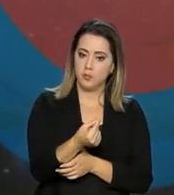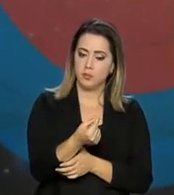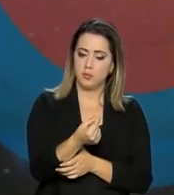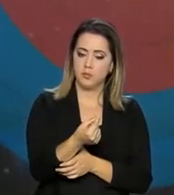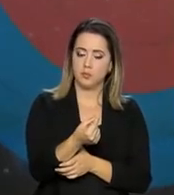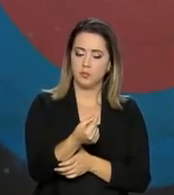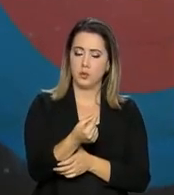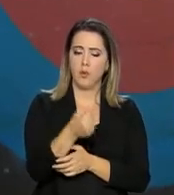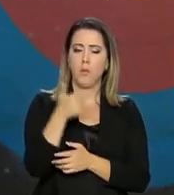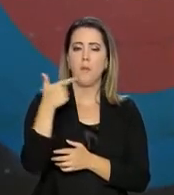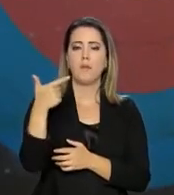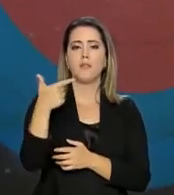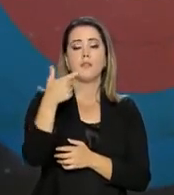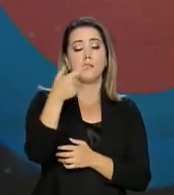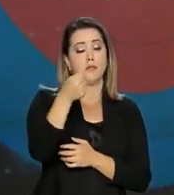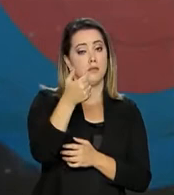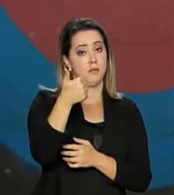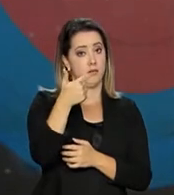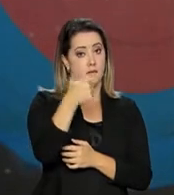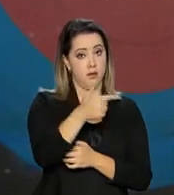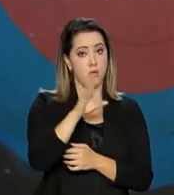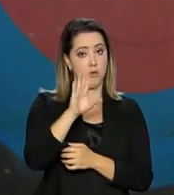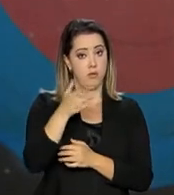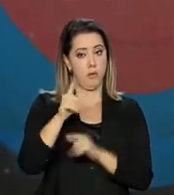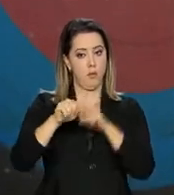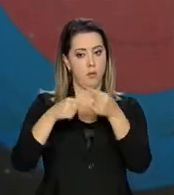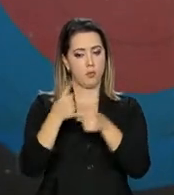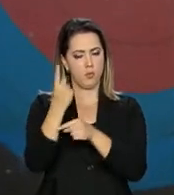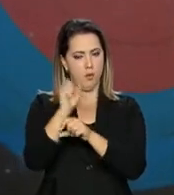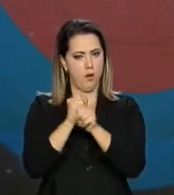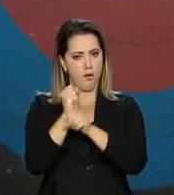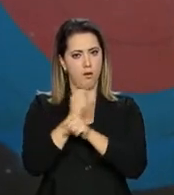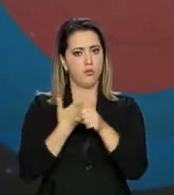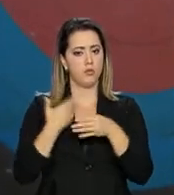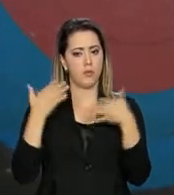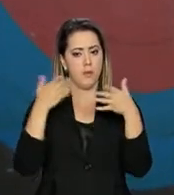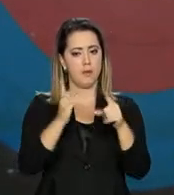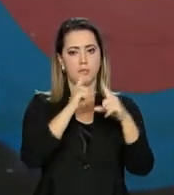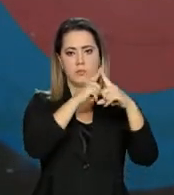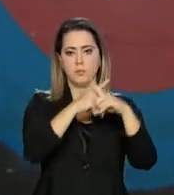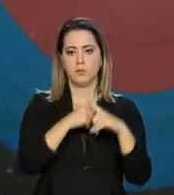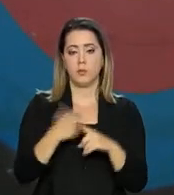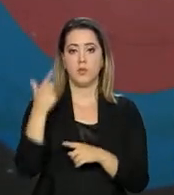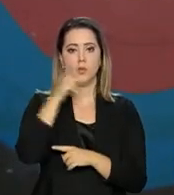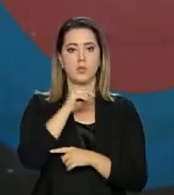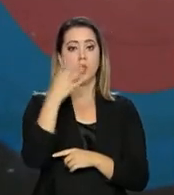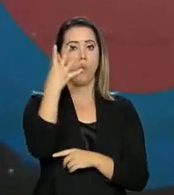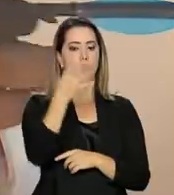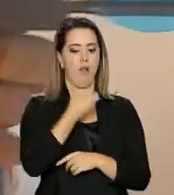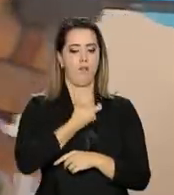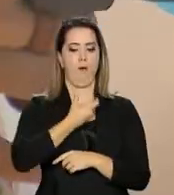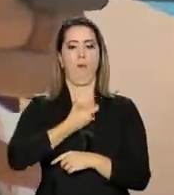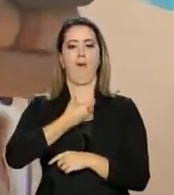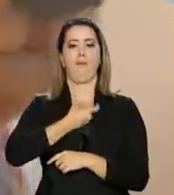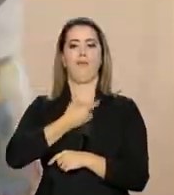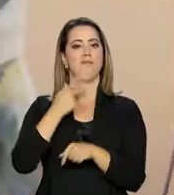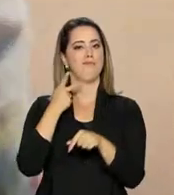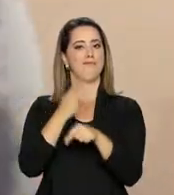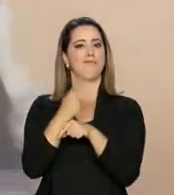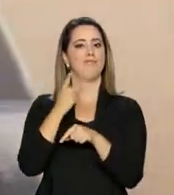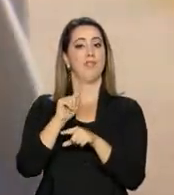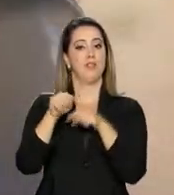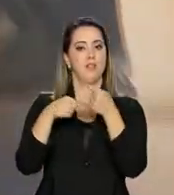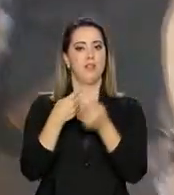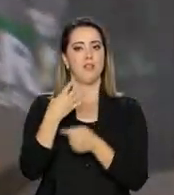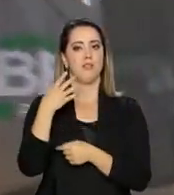em 2003 eu participei do meu primeiro campeonato internacional que foi um jovem lá eu vi quatro medalhas de prata em 2014 eu